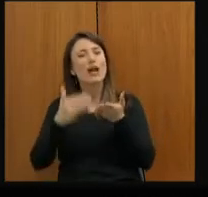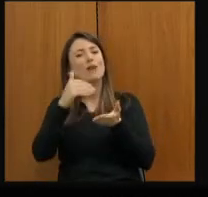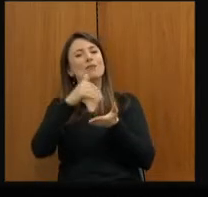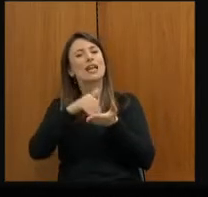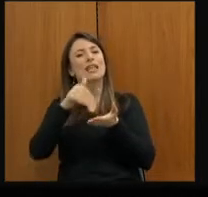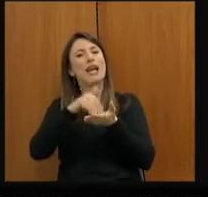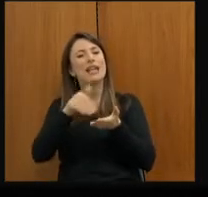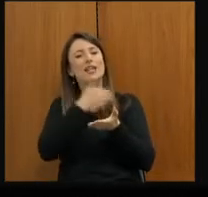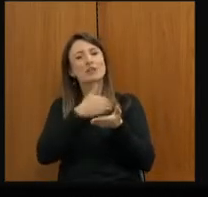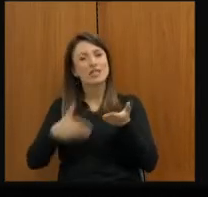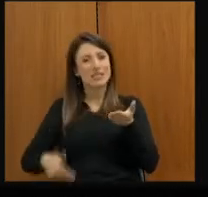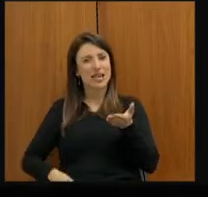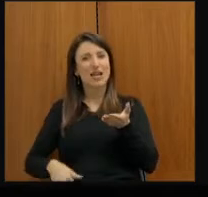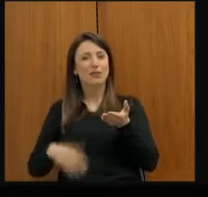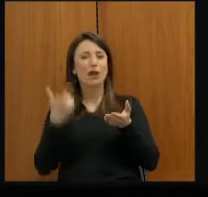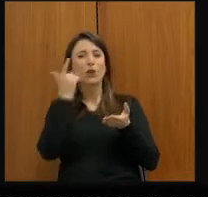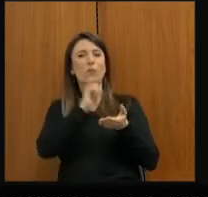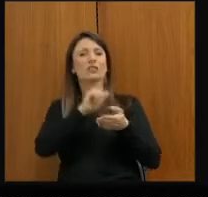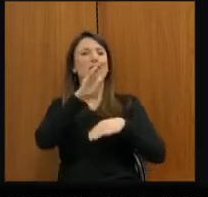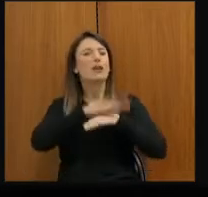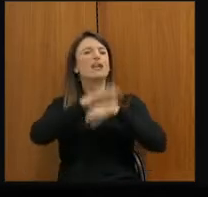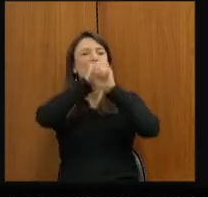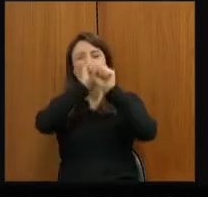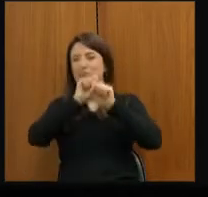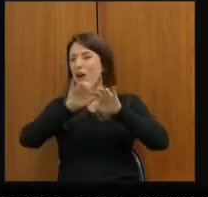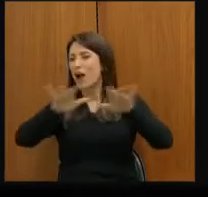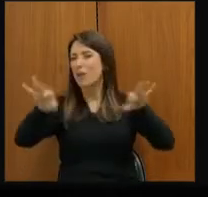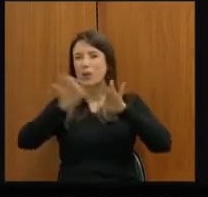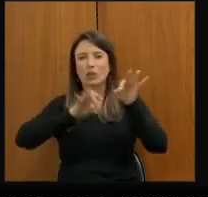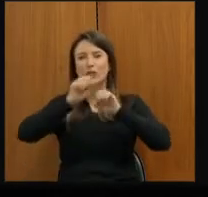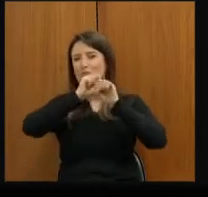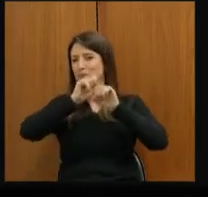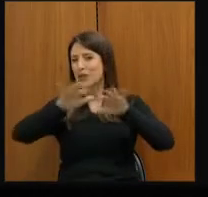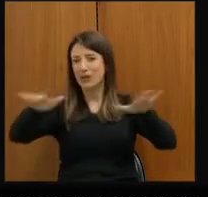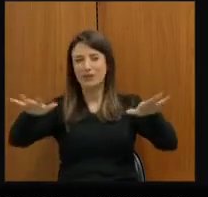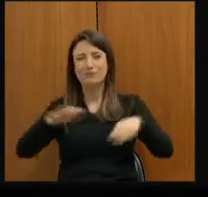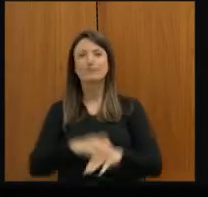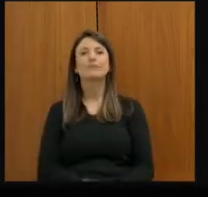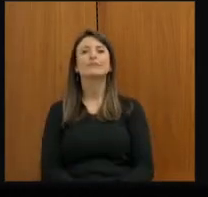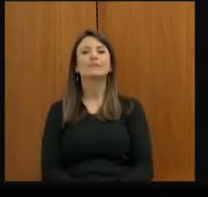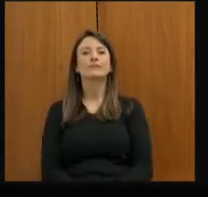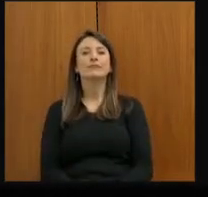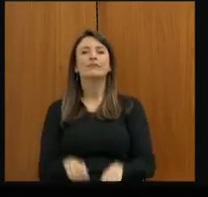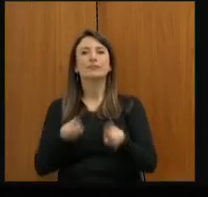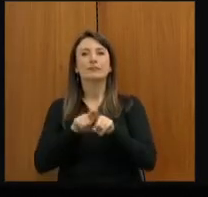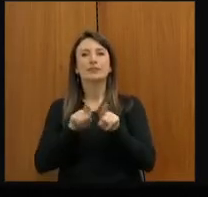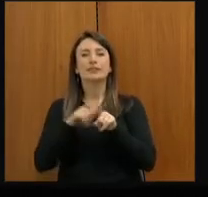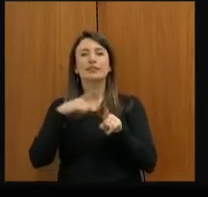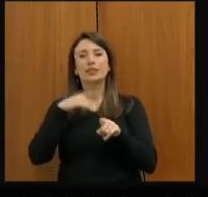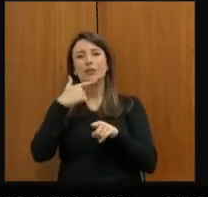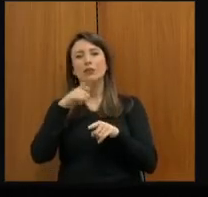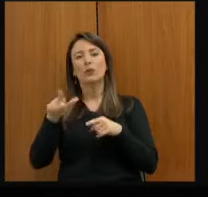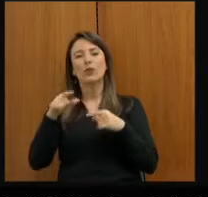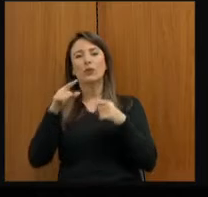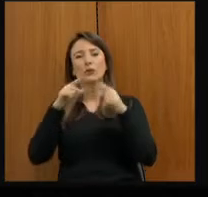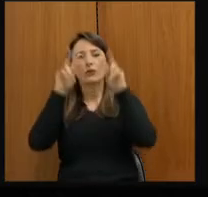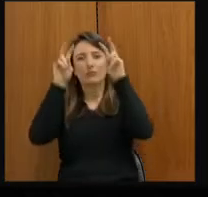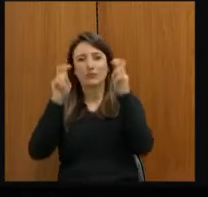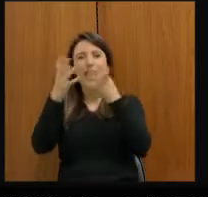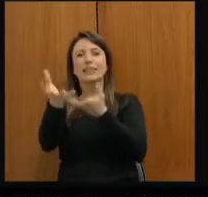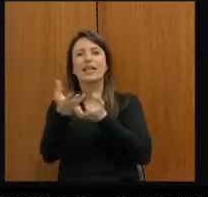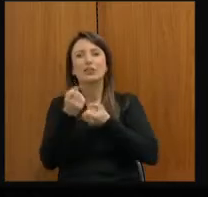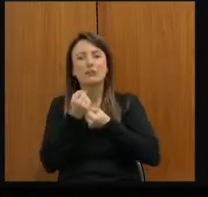pudesse difundir esse projeto nós temos também o cejusc tem um atendimento de violência